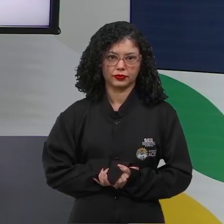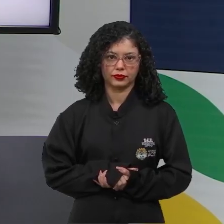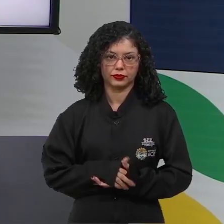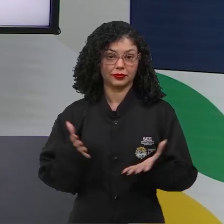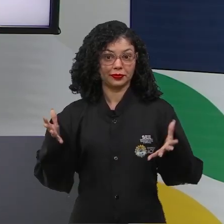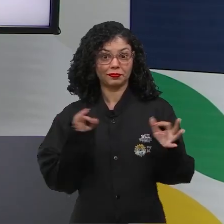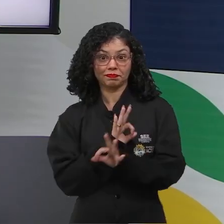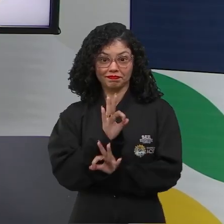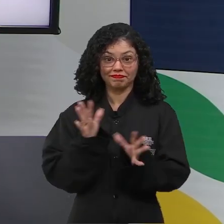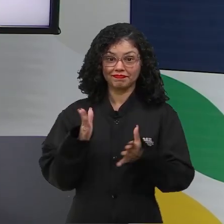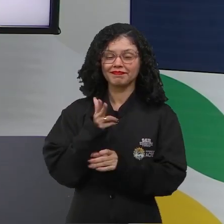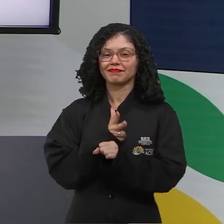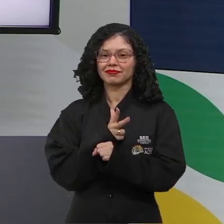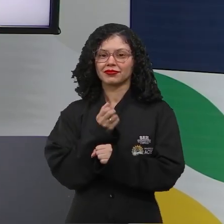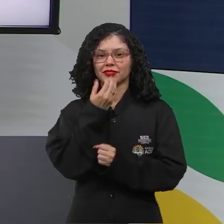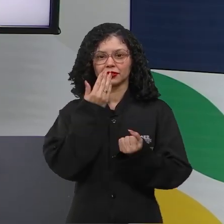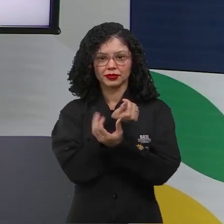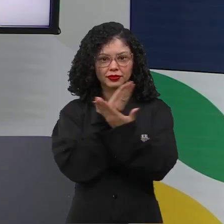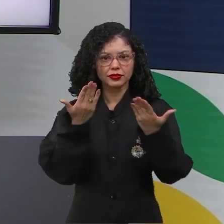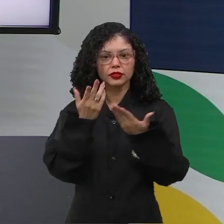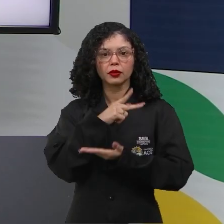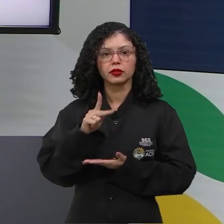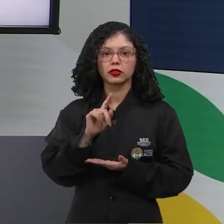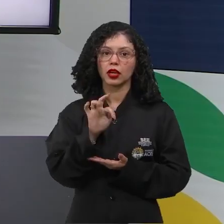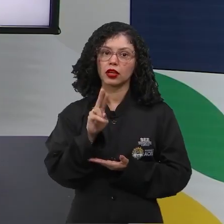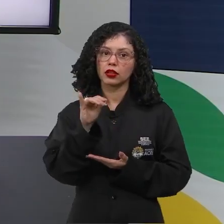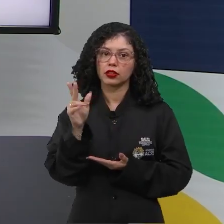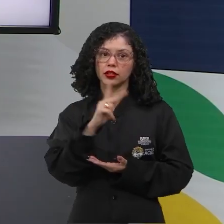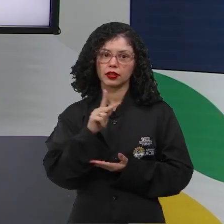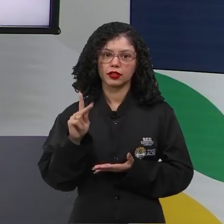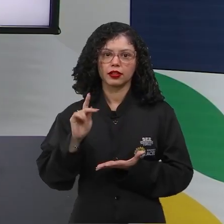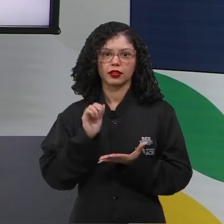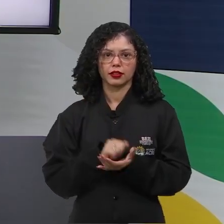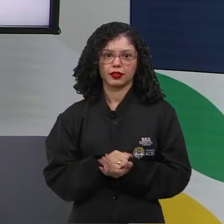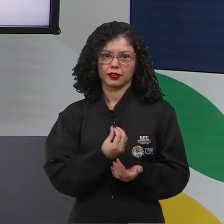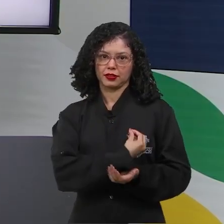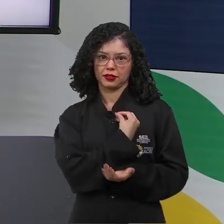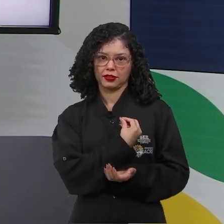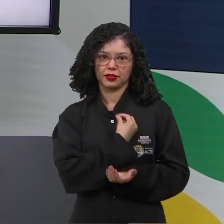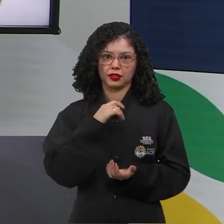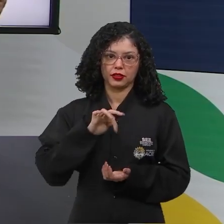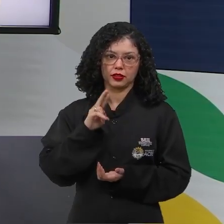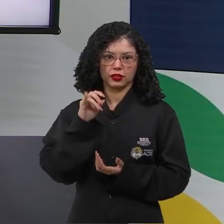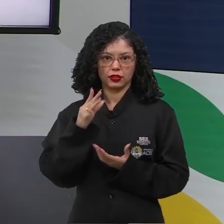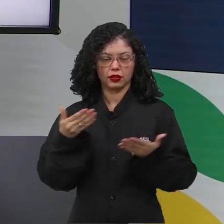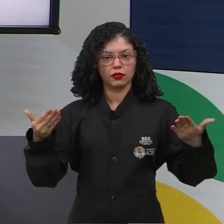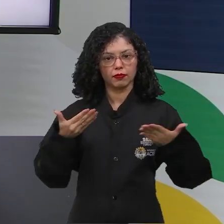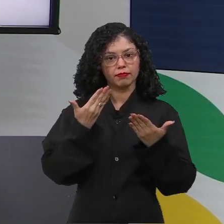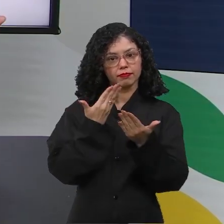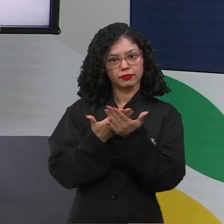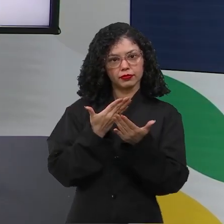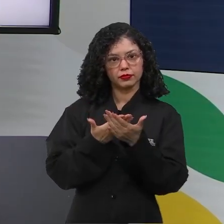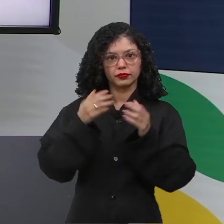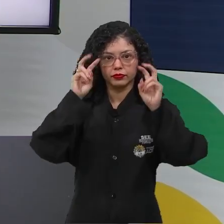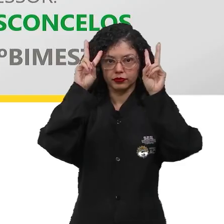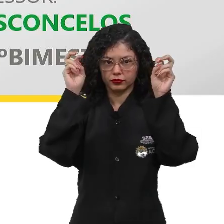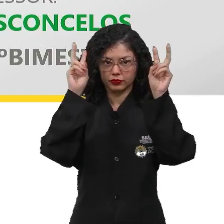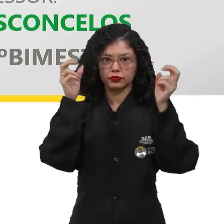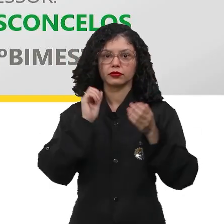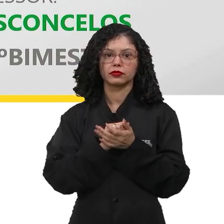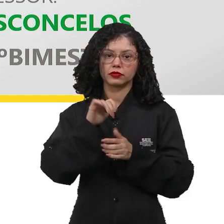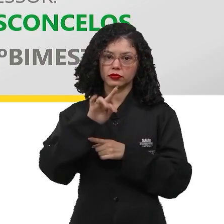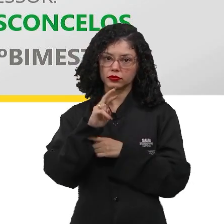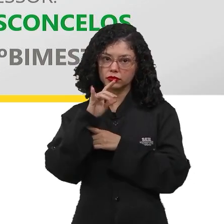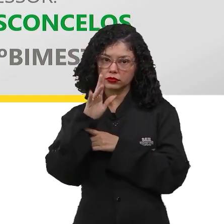Opa, já tá gravando? E aí, tudo bem com vocês? Eu sou André Vasconcelos, professor devidamente nutrido, aula de educação física abordando